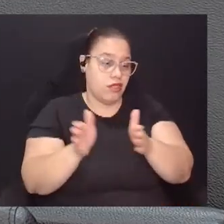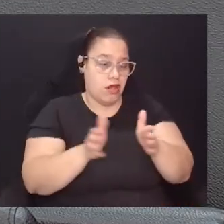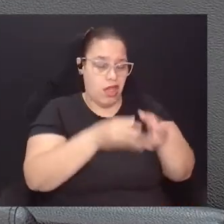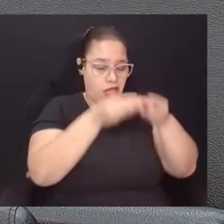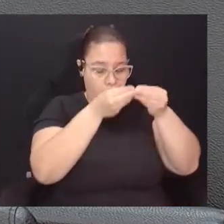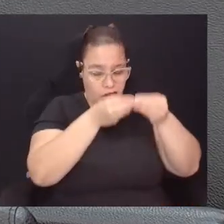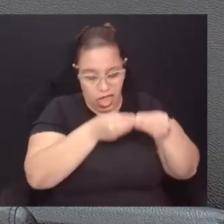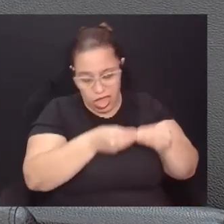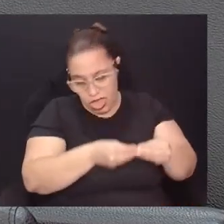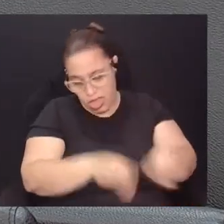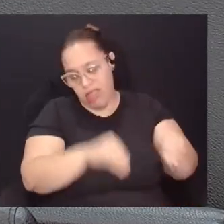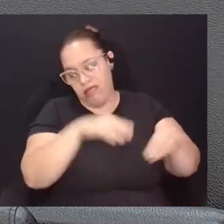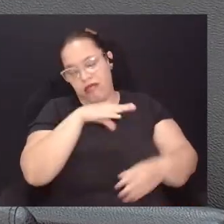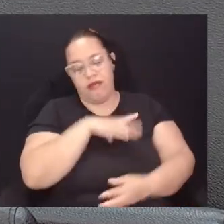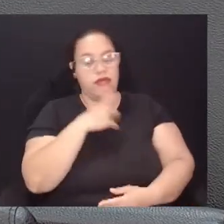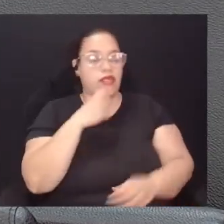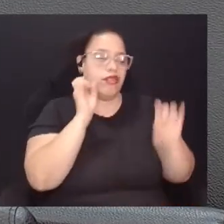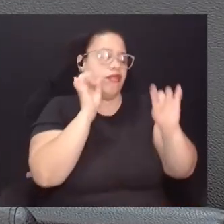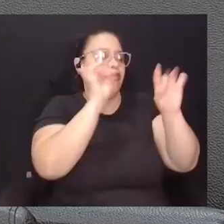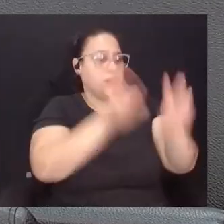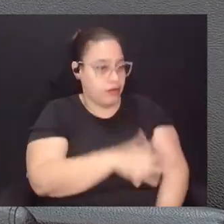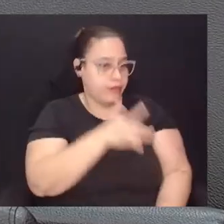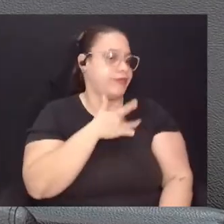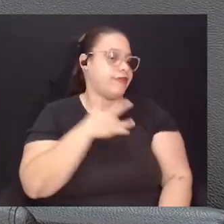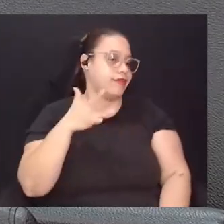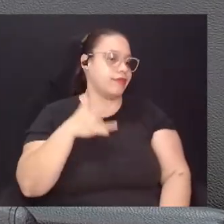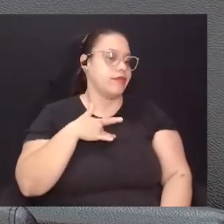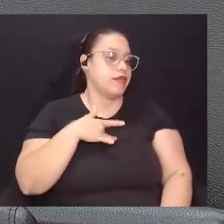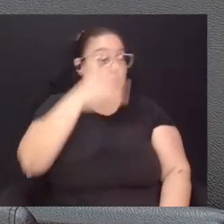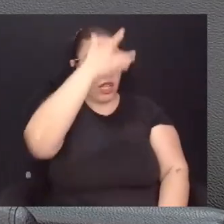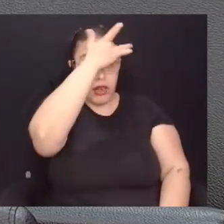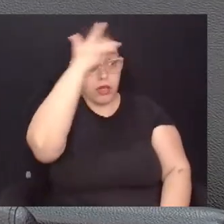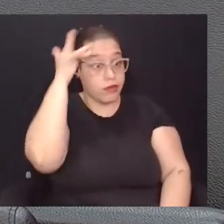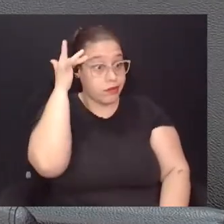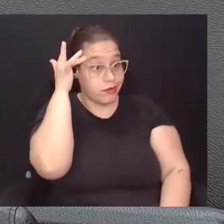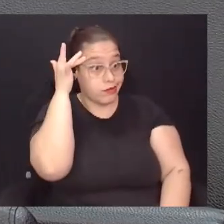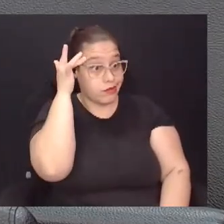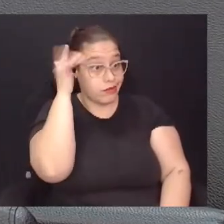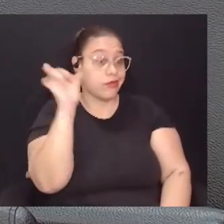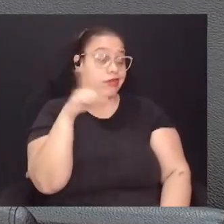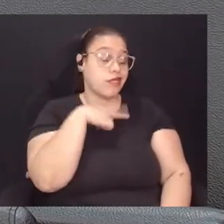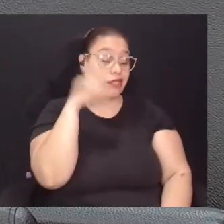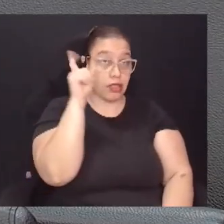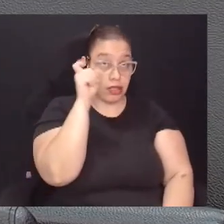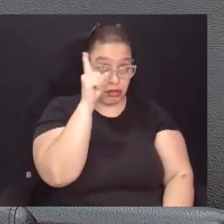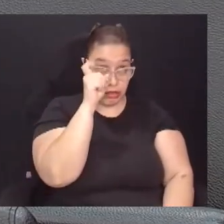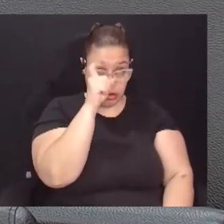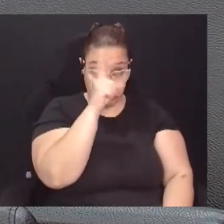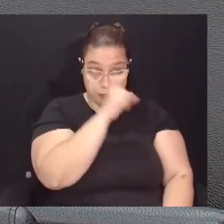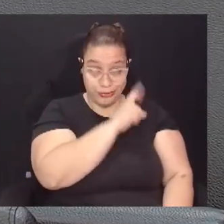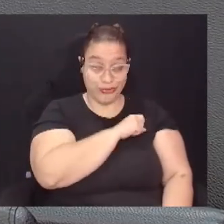de precarização no município de Campinas. Então, esse abandono da saúde faz com que as pessoas, né, que muitas vezes já têm uma